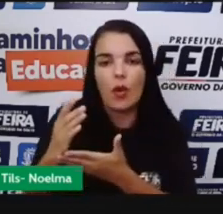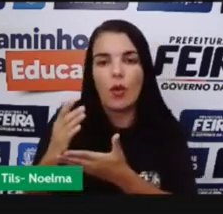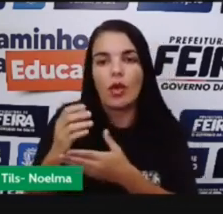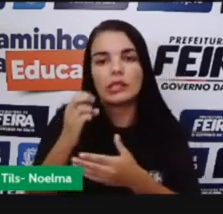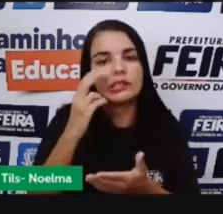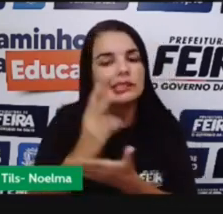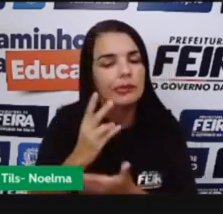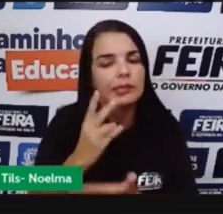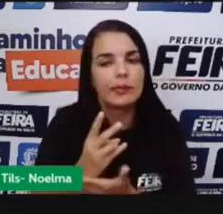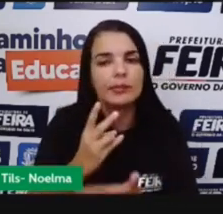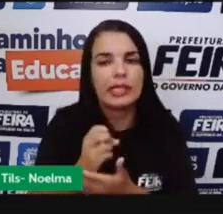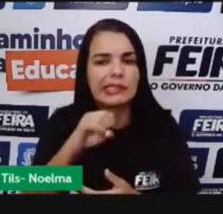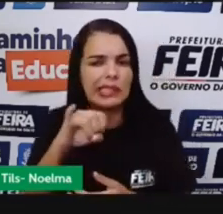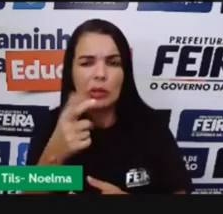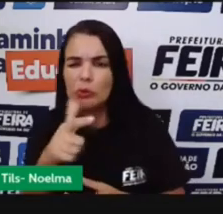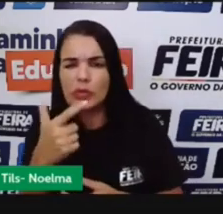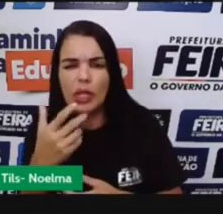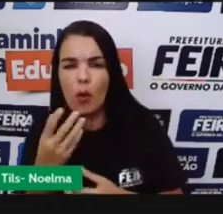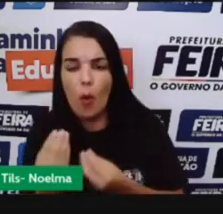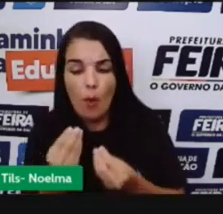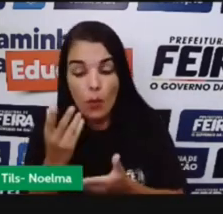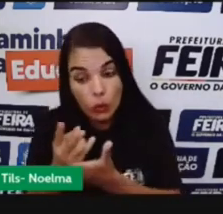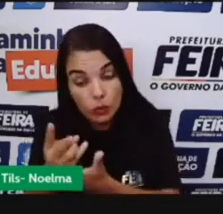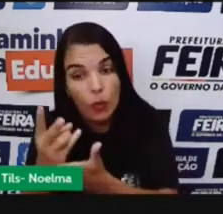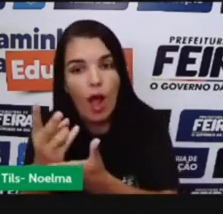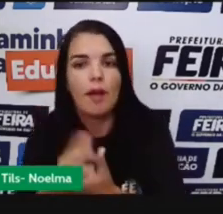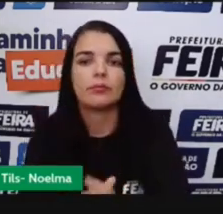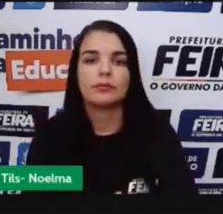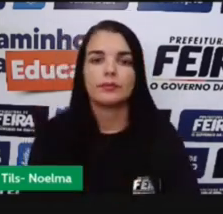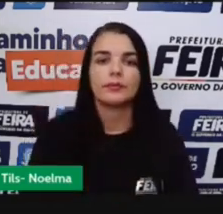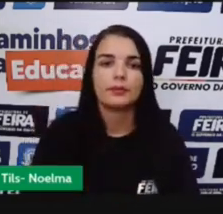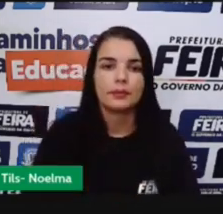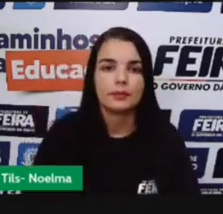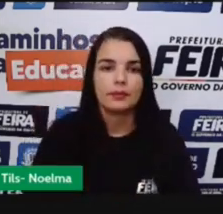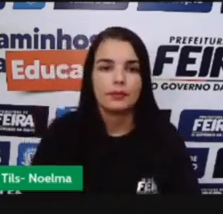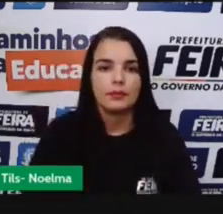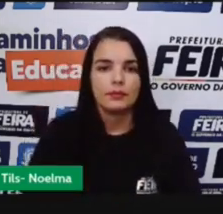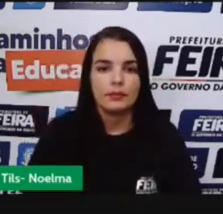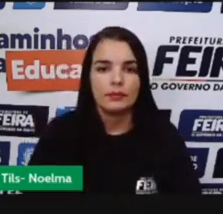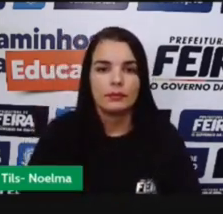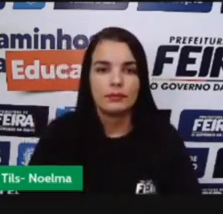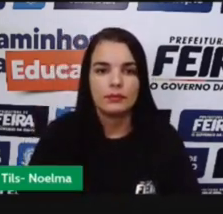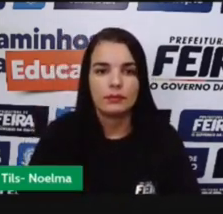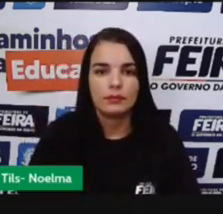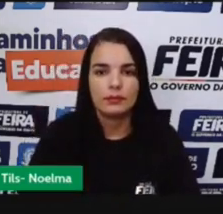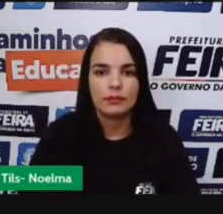para continuar a divisão, certo? Por exemplo, vamos pegar aqui